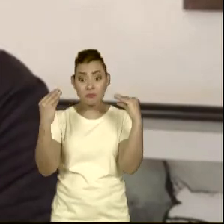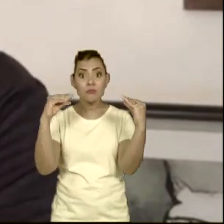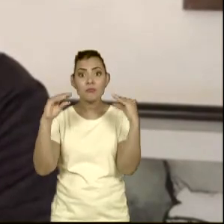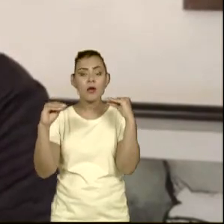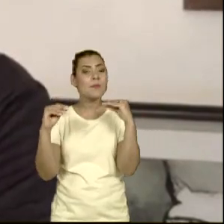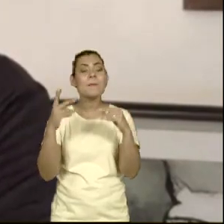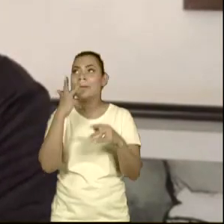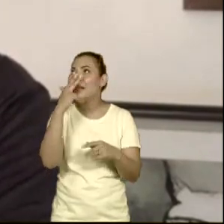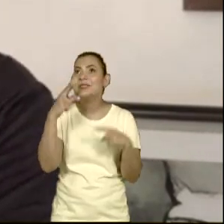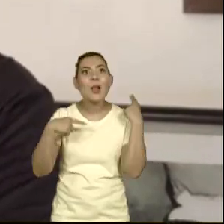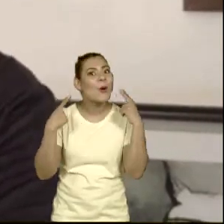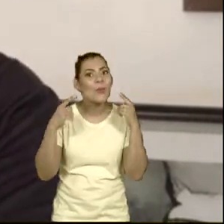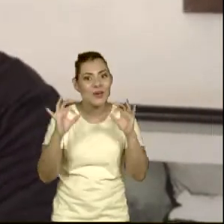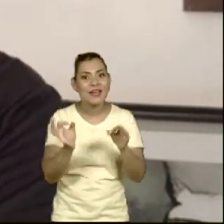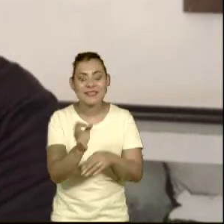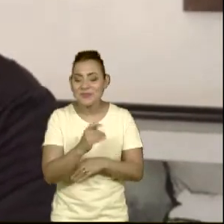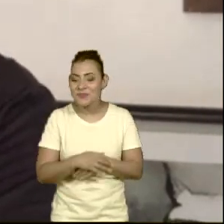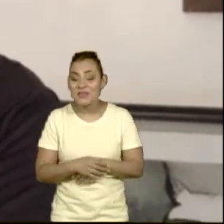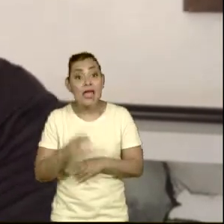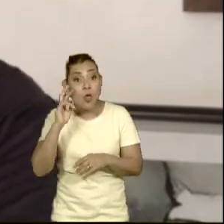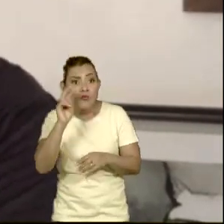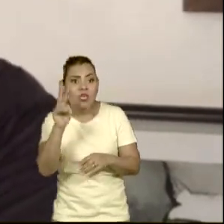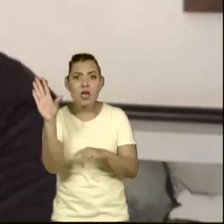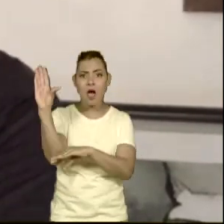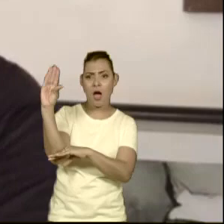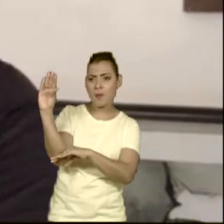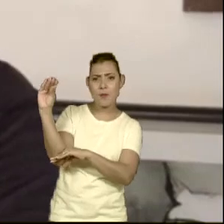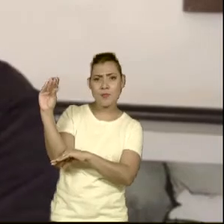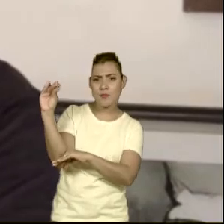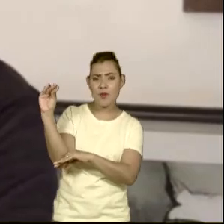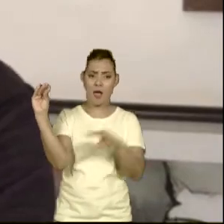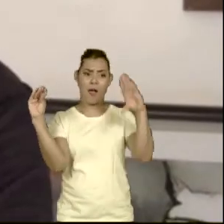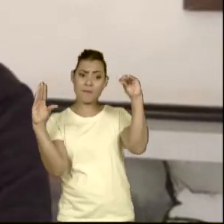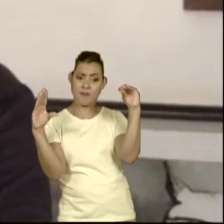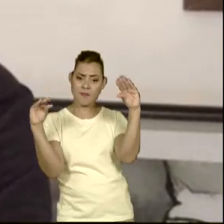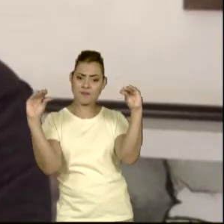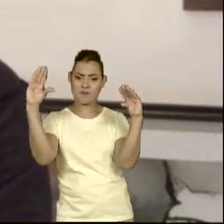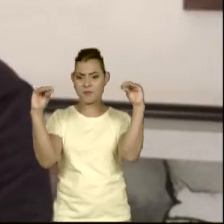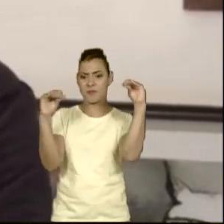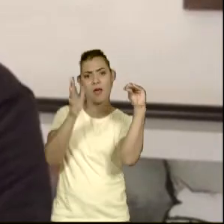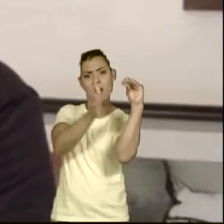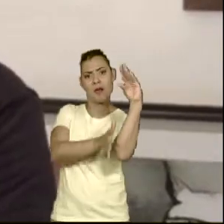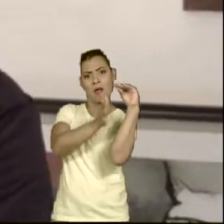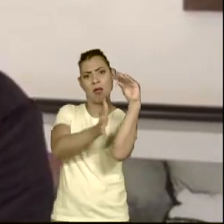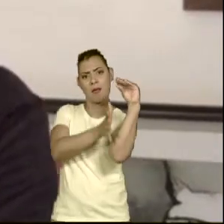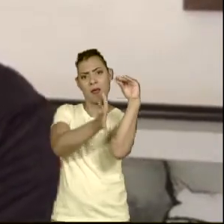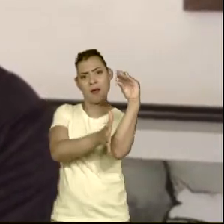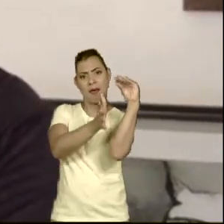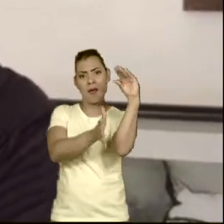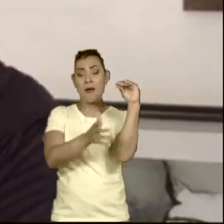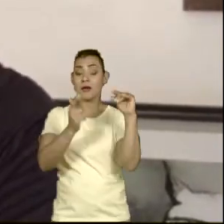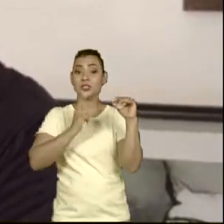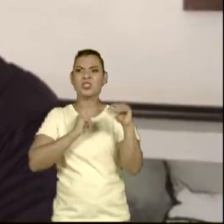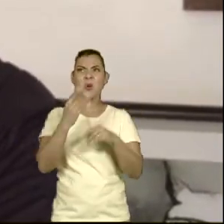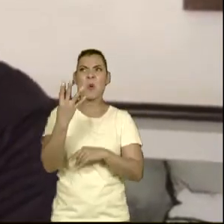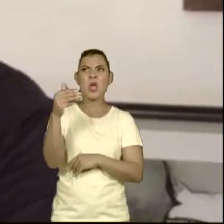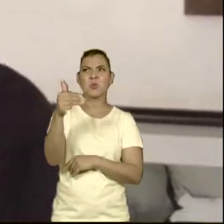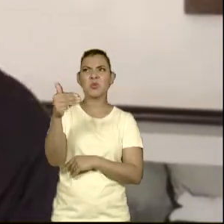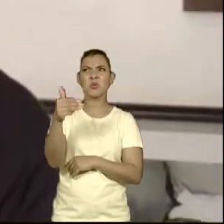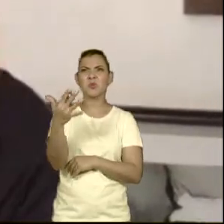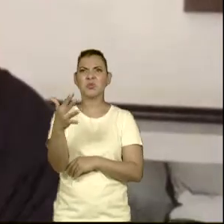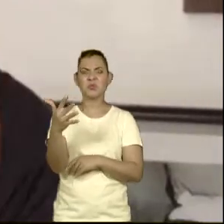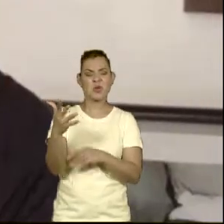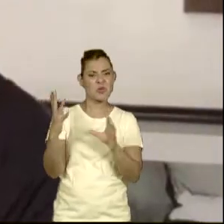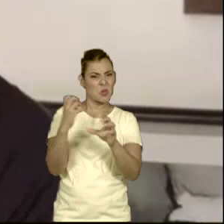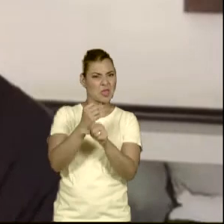tudo é muito louco, gente. eles tinham entradas específicas dentro do programa, com uma duração média de quatro minutos, se